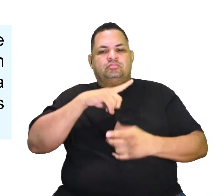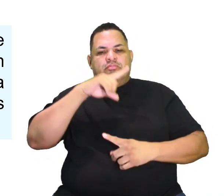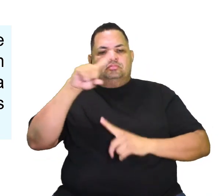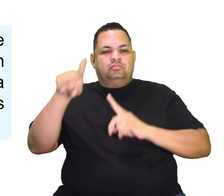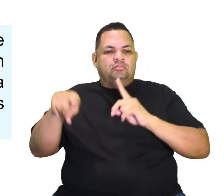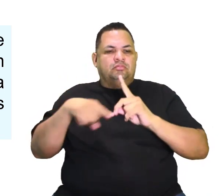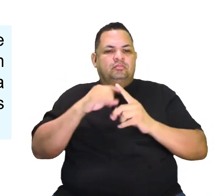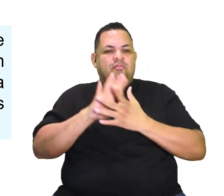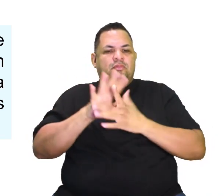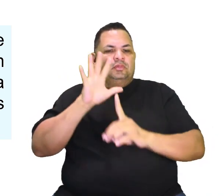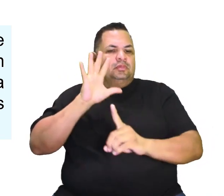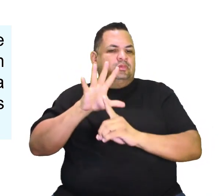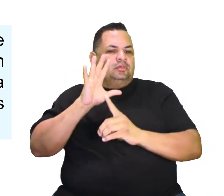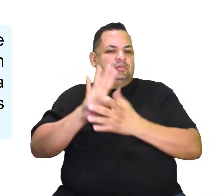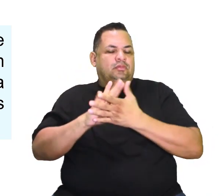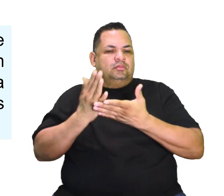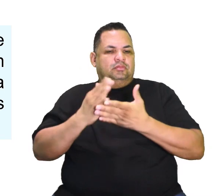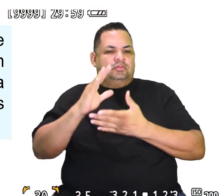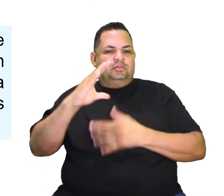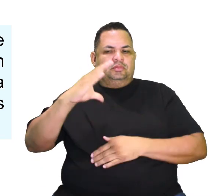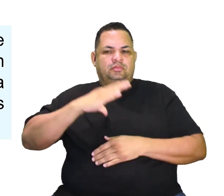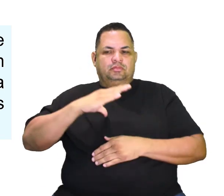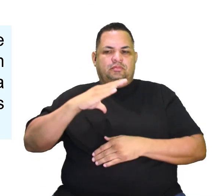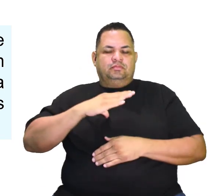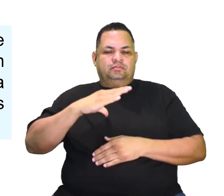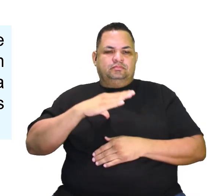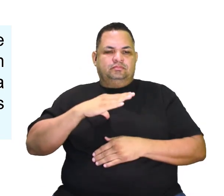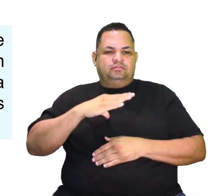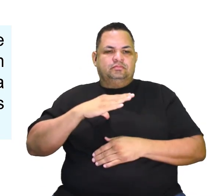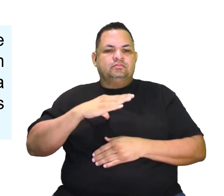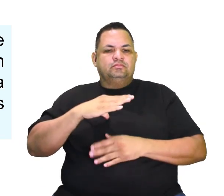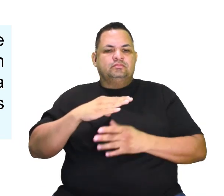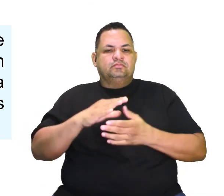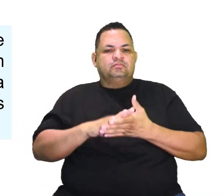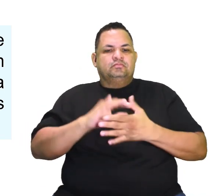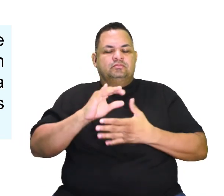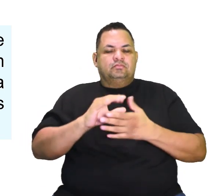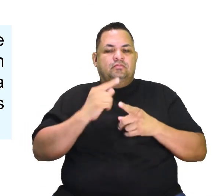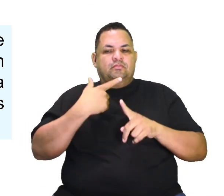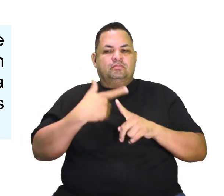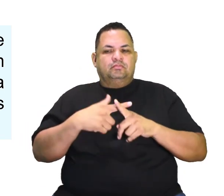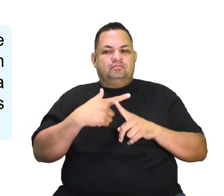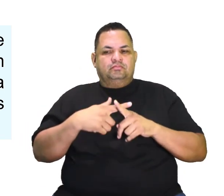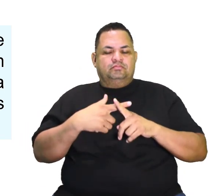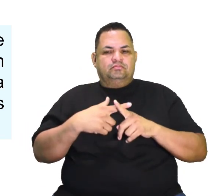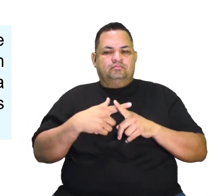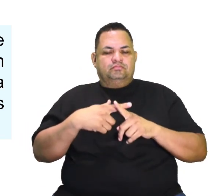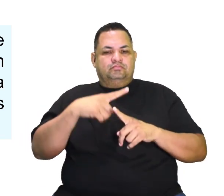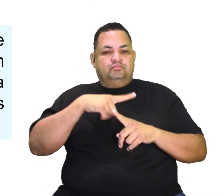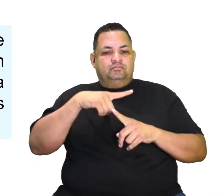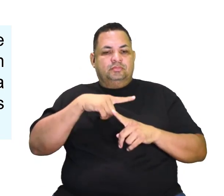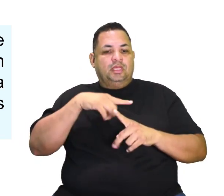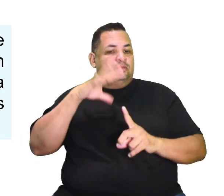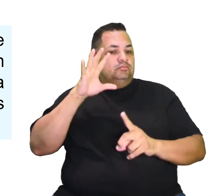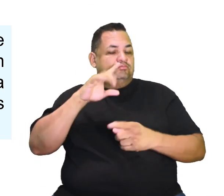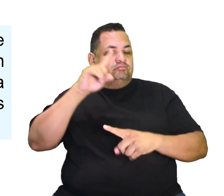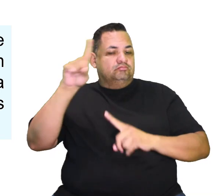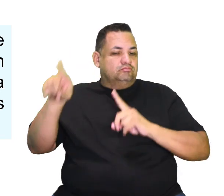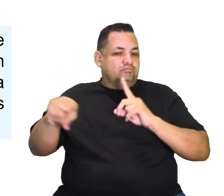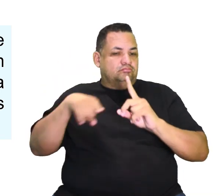para interferir na cidade. Não deixa de ser um tipo de intervenção, né? Porque sempre tem uma